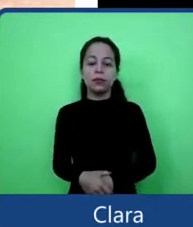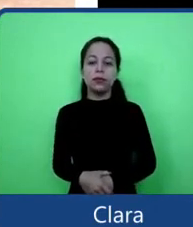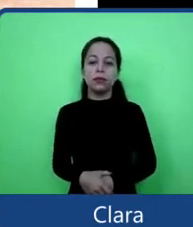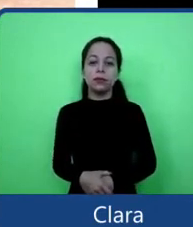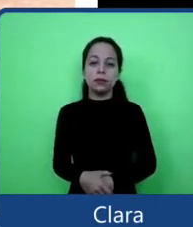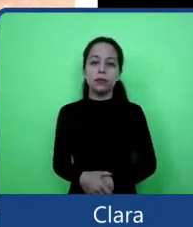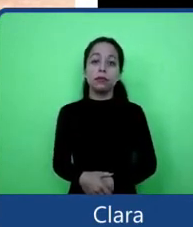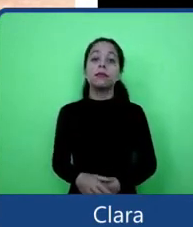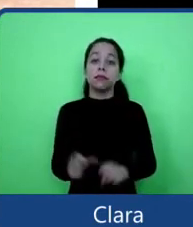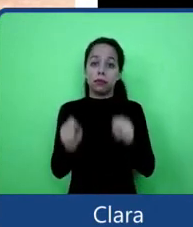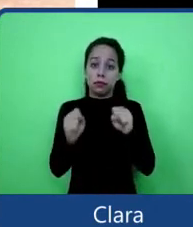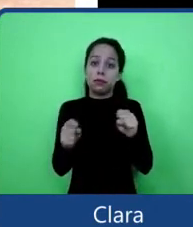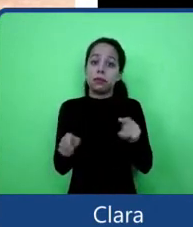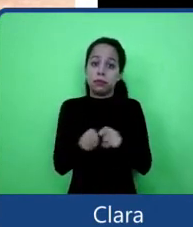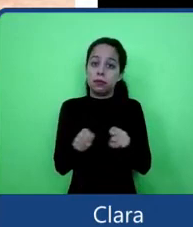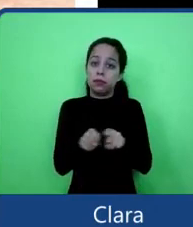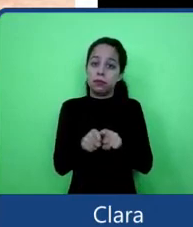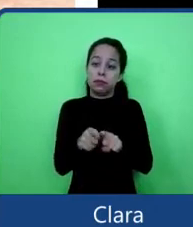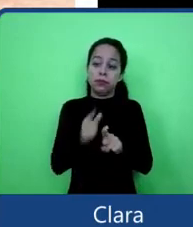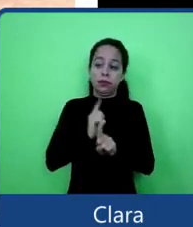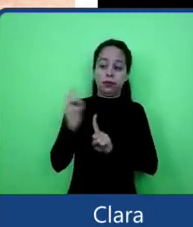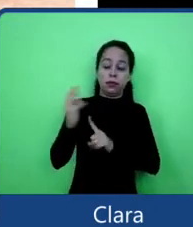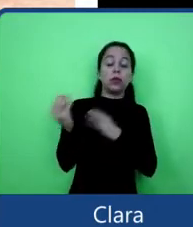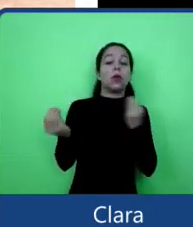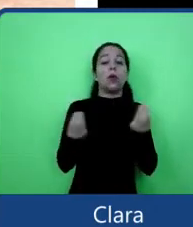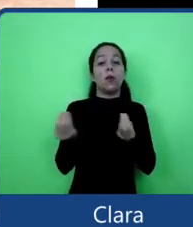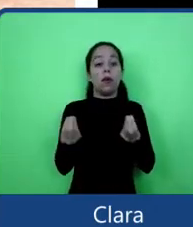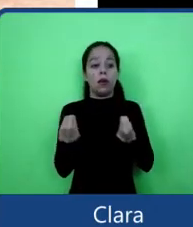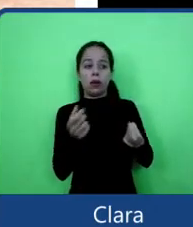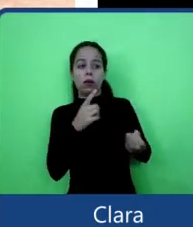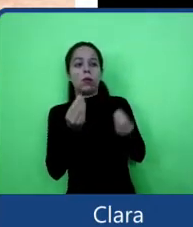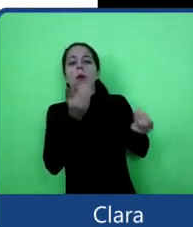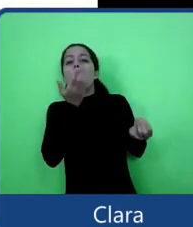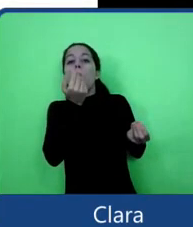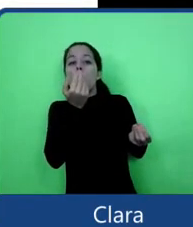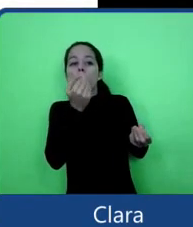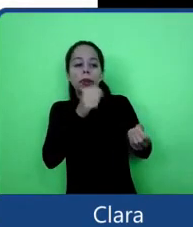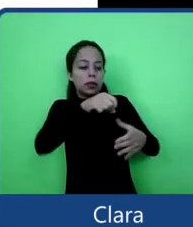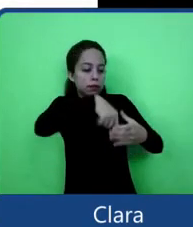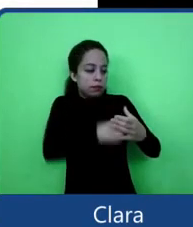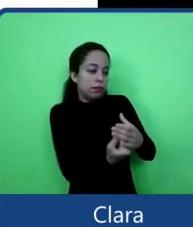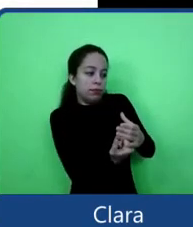produção de alimentos e na oferta, né, de água potável.